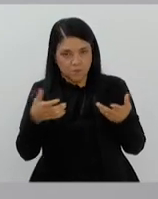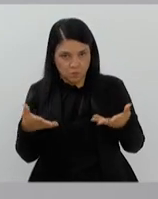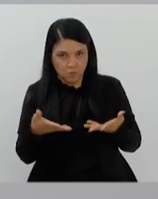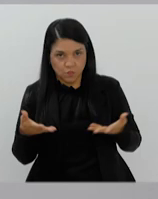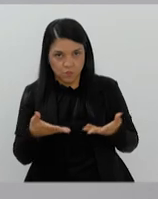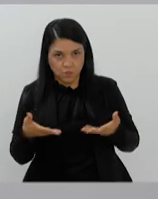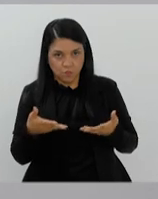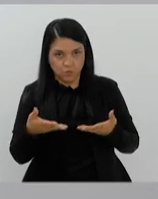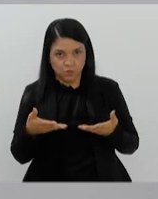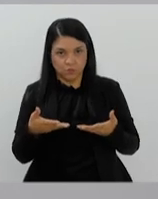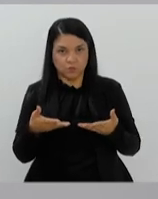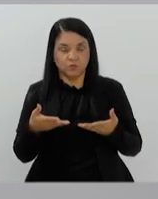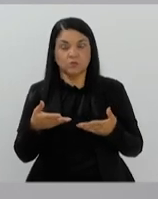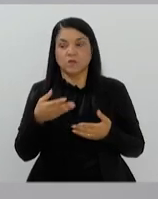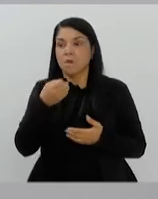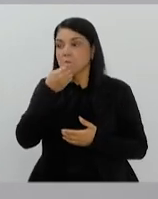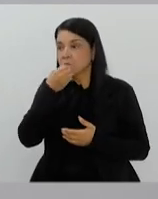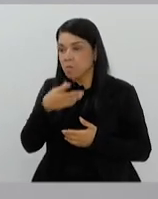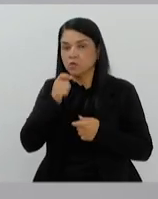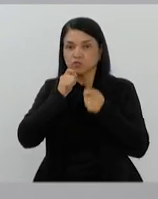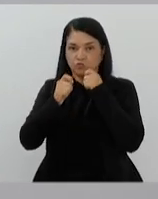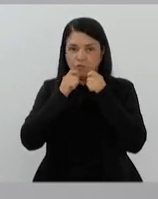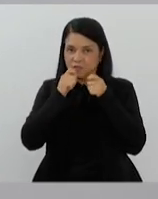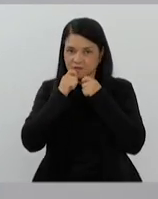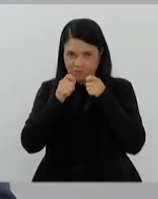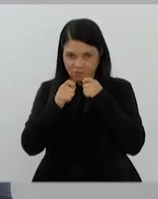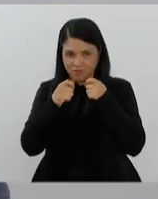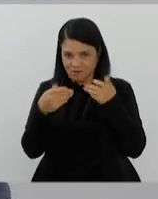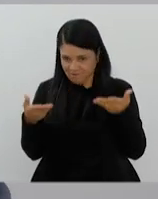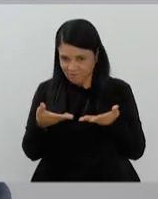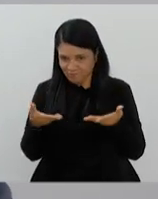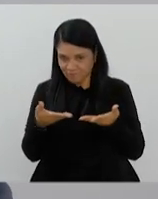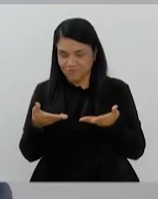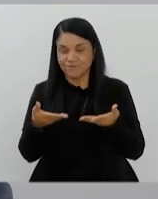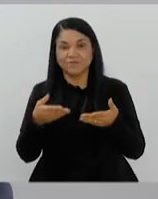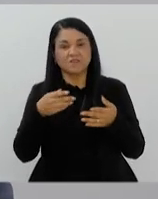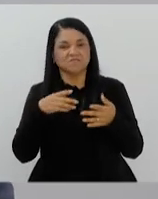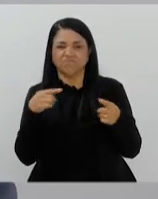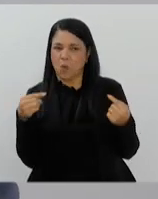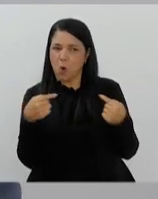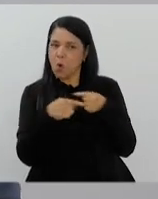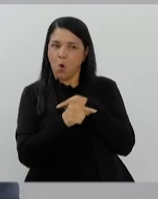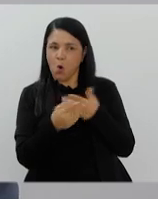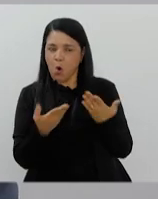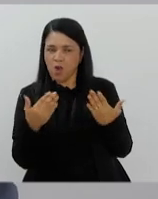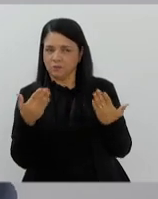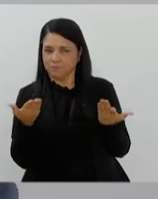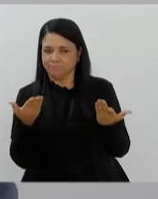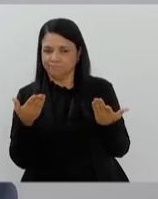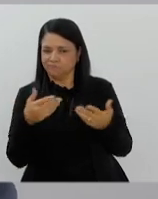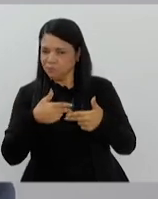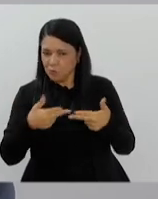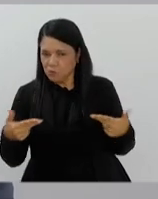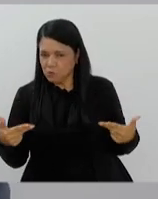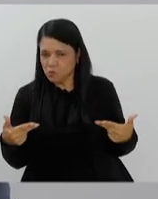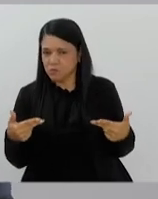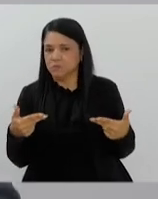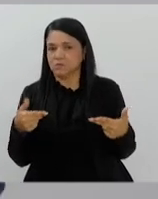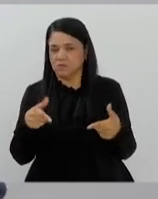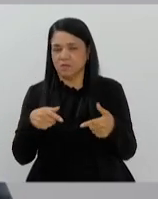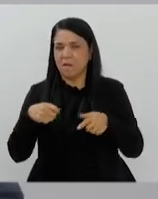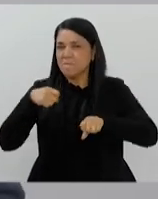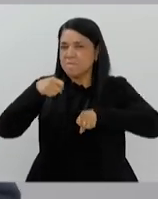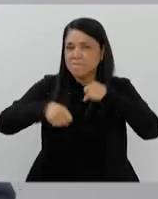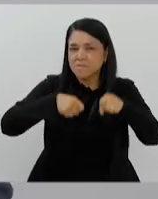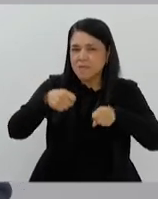de vista da boa jornalista que é também não deve concordar com muita coisa que tá ali pedalada em Caxias para promover a empresa da